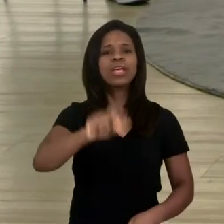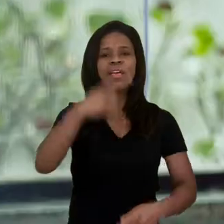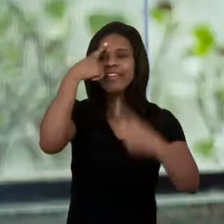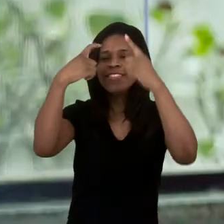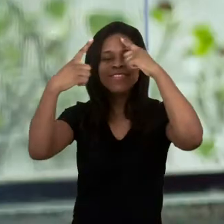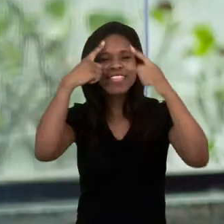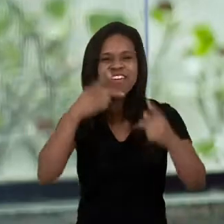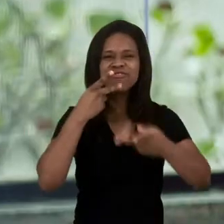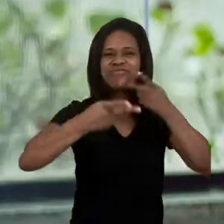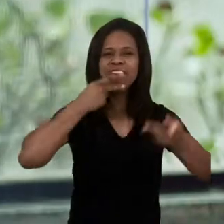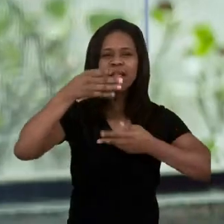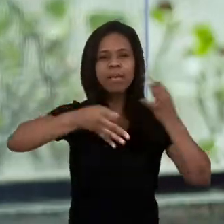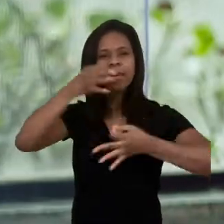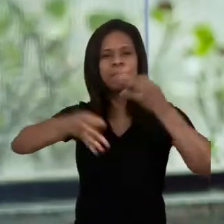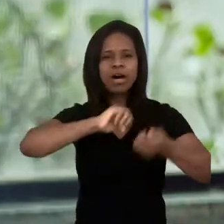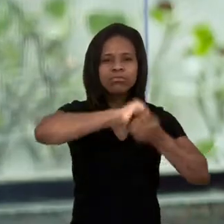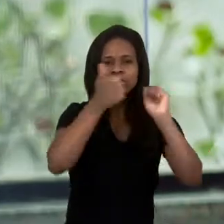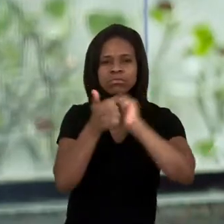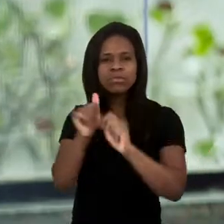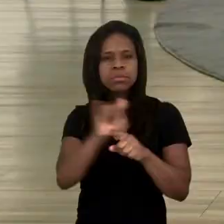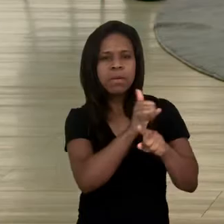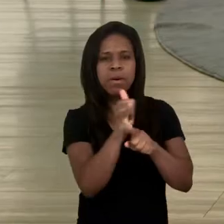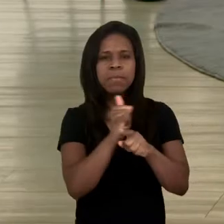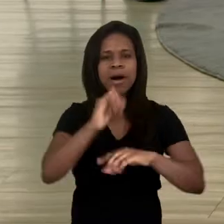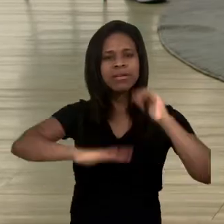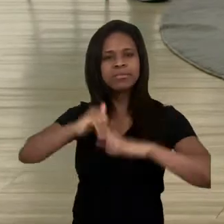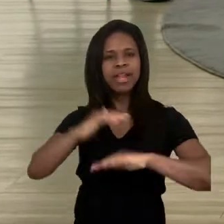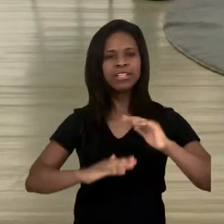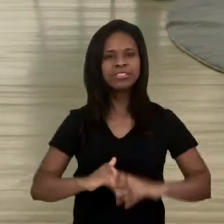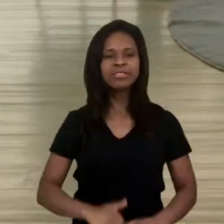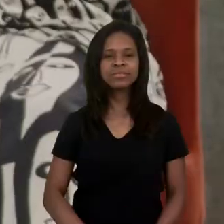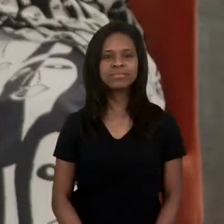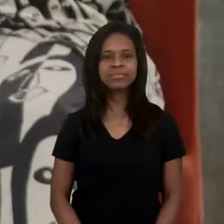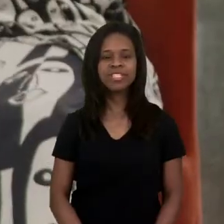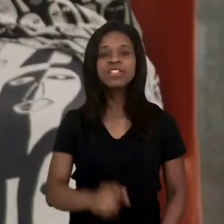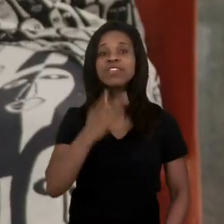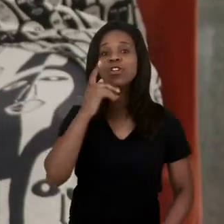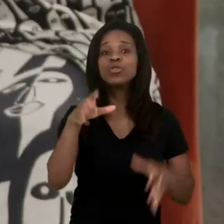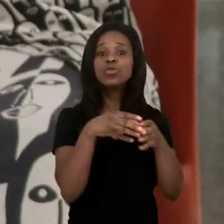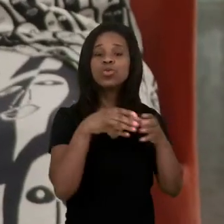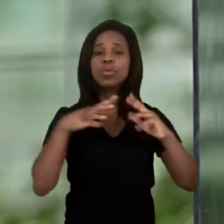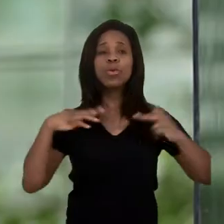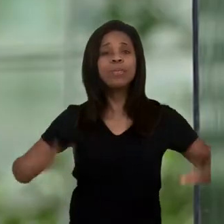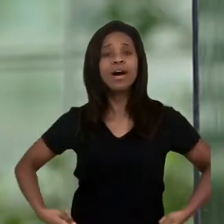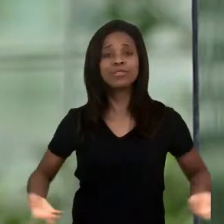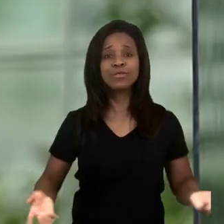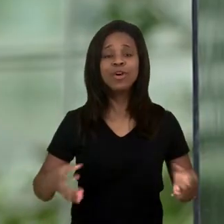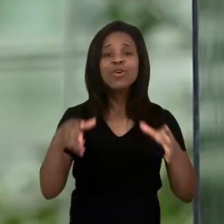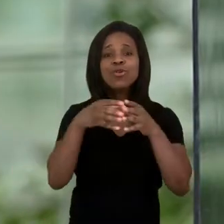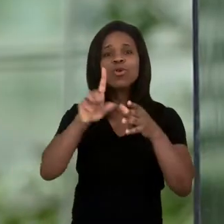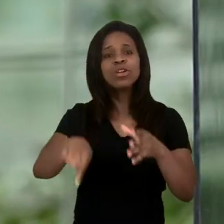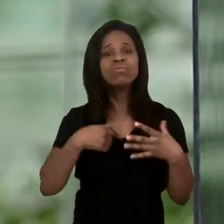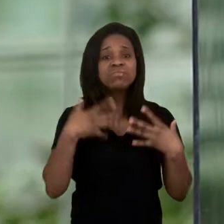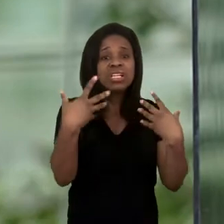consigam colocar suas ideias e consigam ali elaborar pensamentos e práticas. Você está falando de um grupo humano,